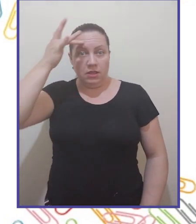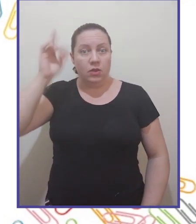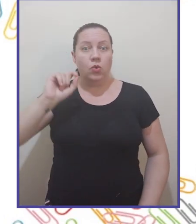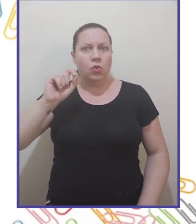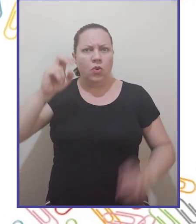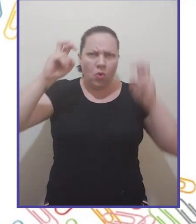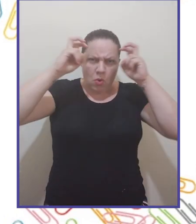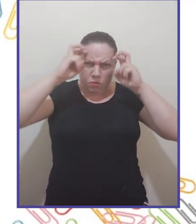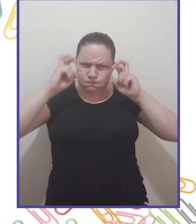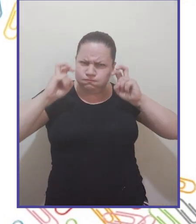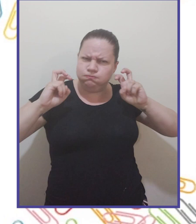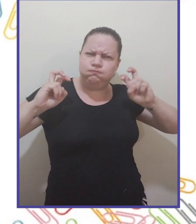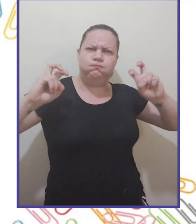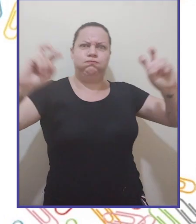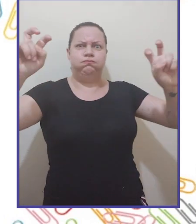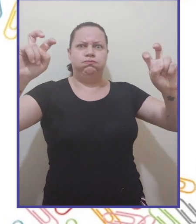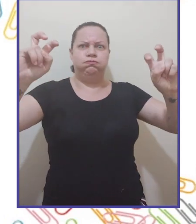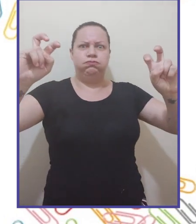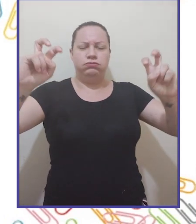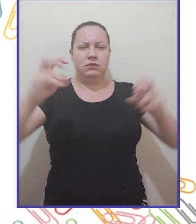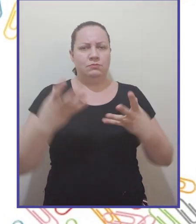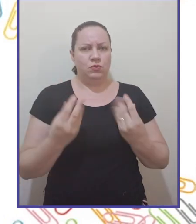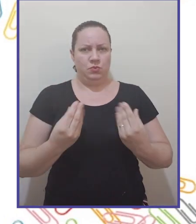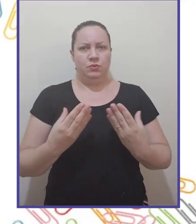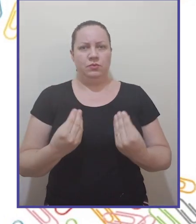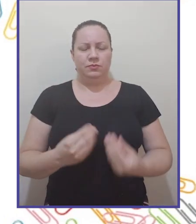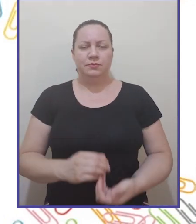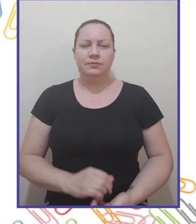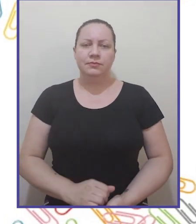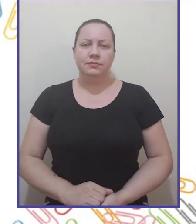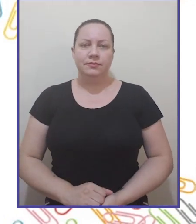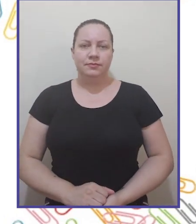com altas habilidades ou superdotação.